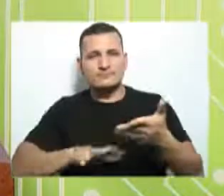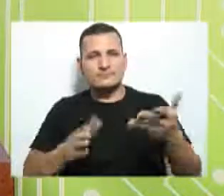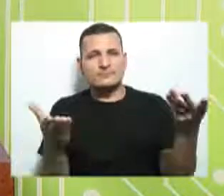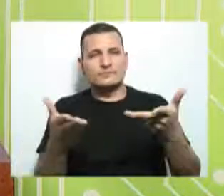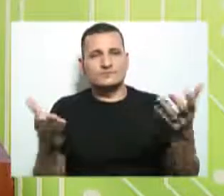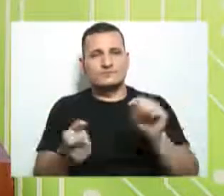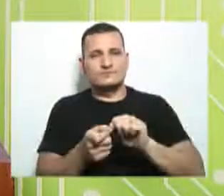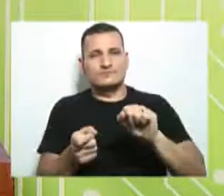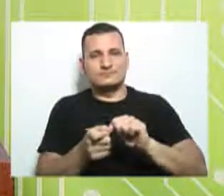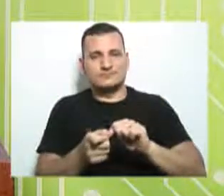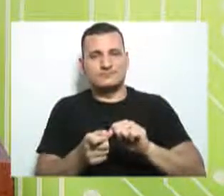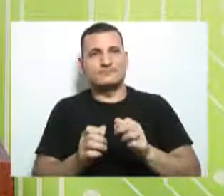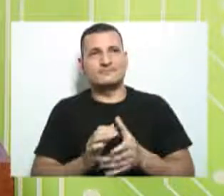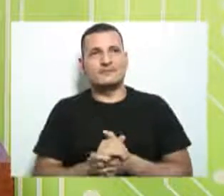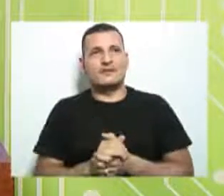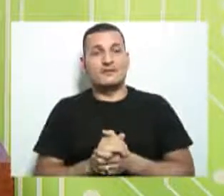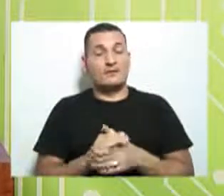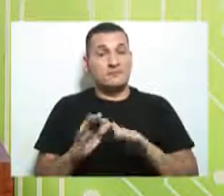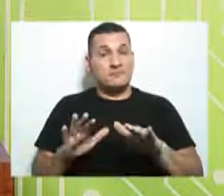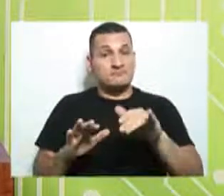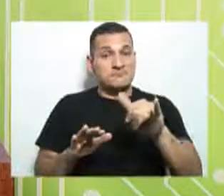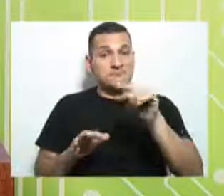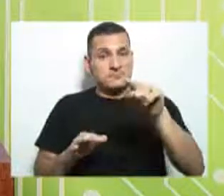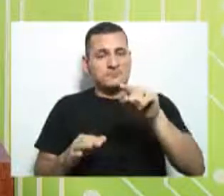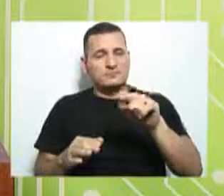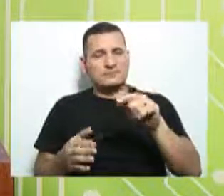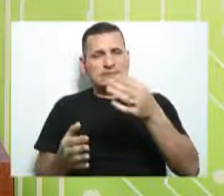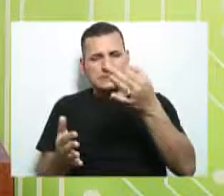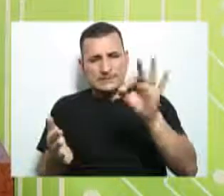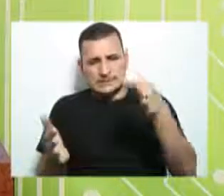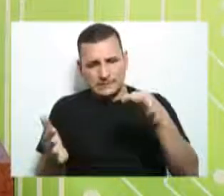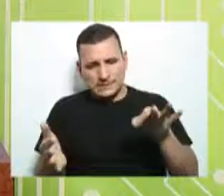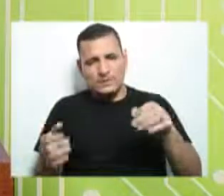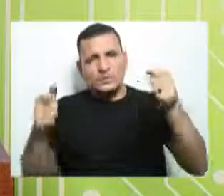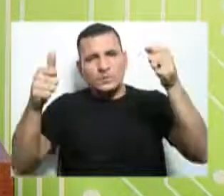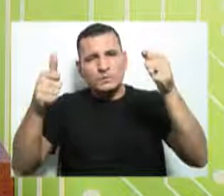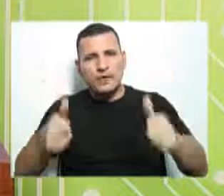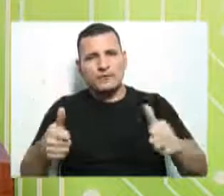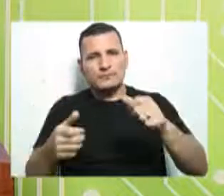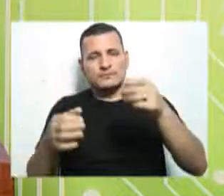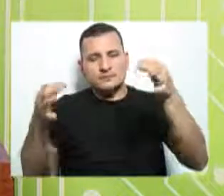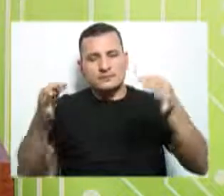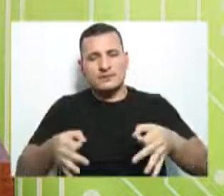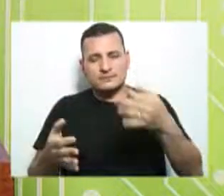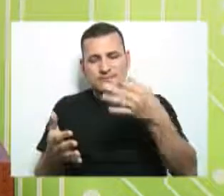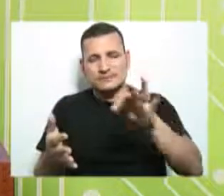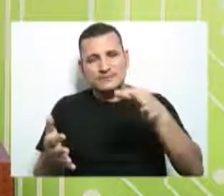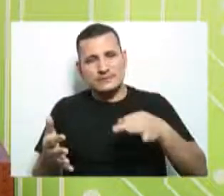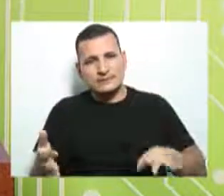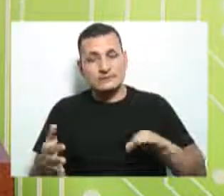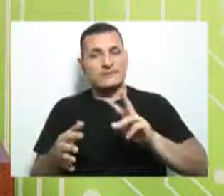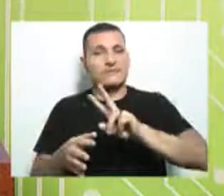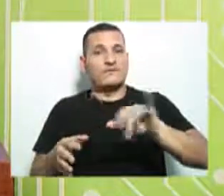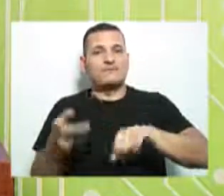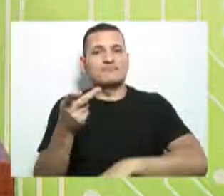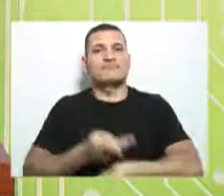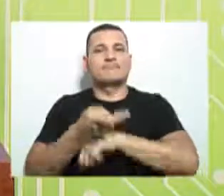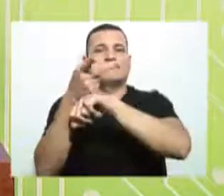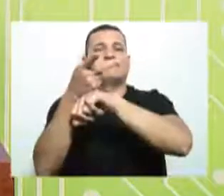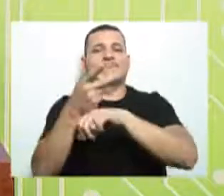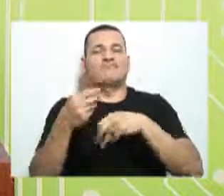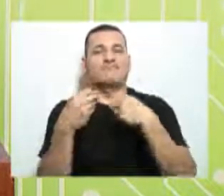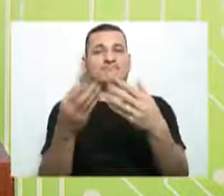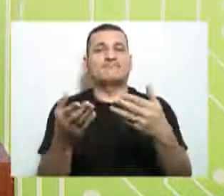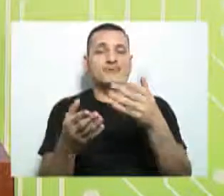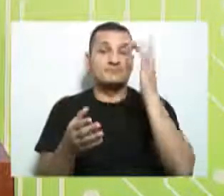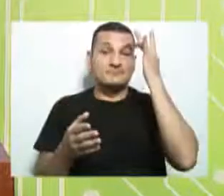nossa tarefinha? Olha, se você acertar tudo, vai ganhar um prêmio, ok? Não sei quem vai dar esse prêmio, mas tudo